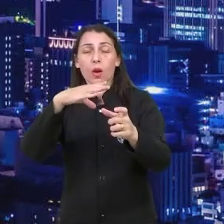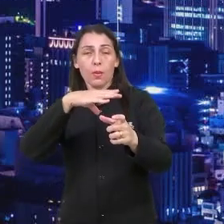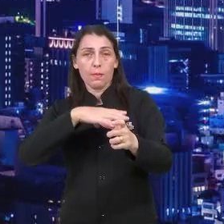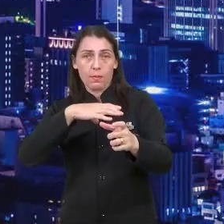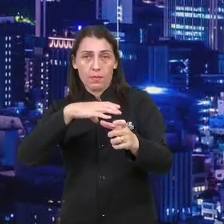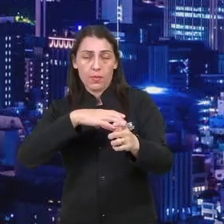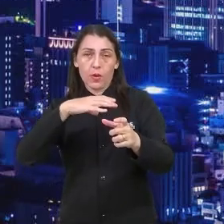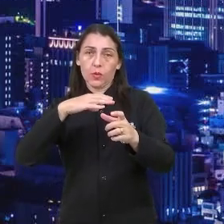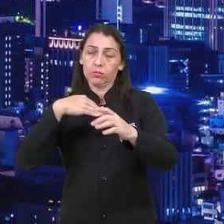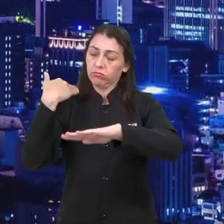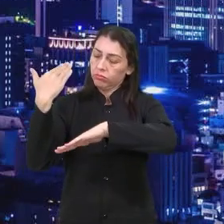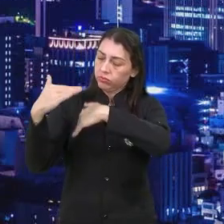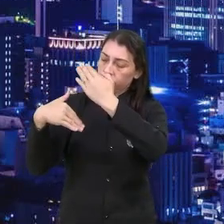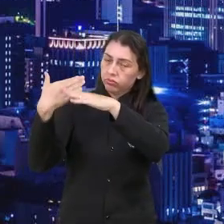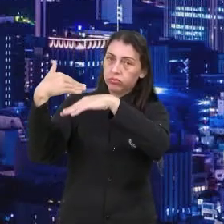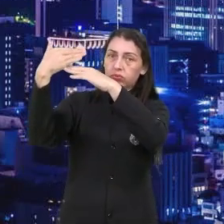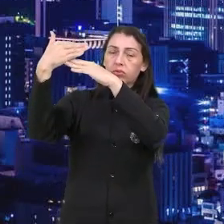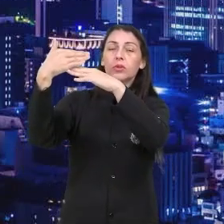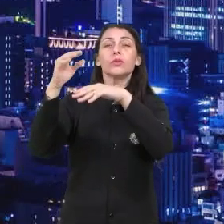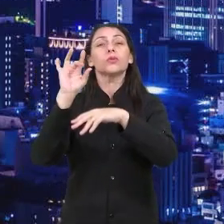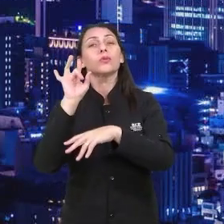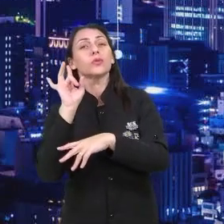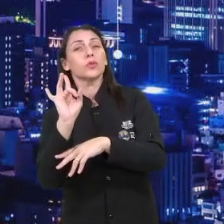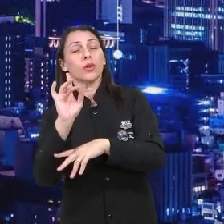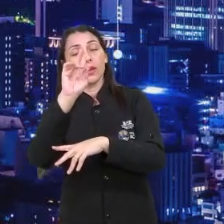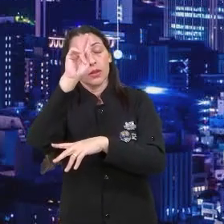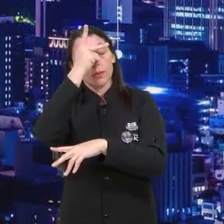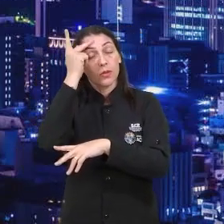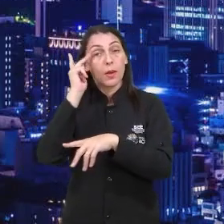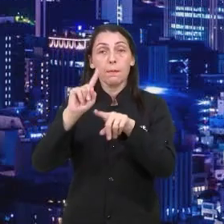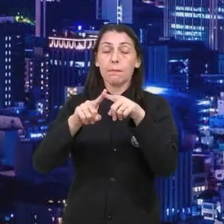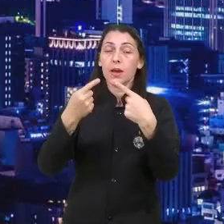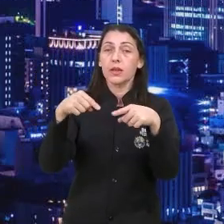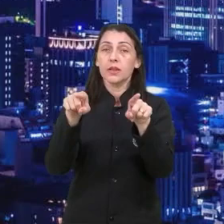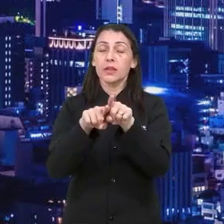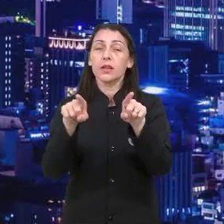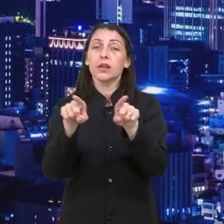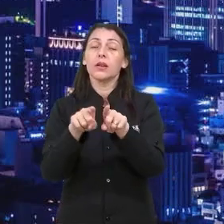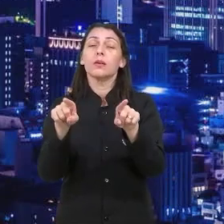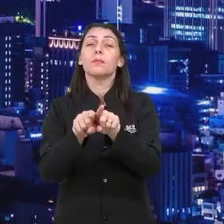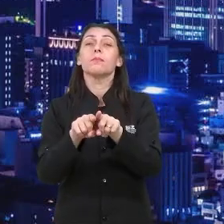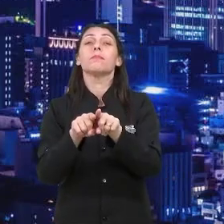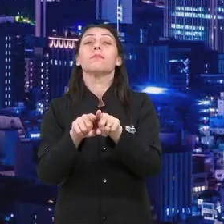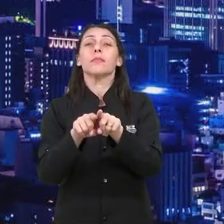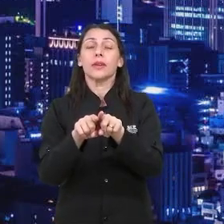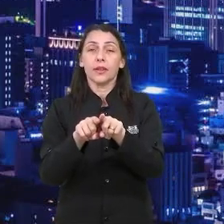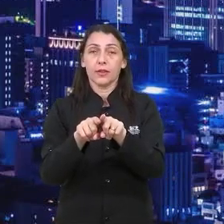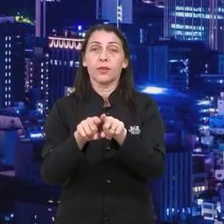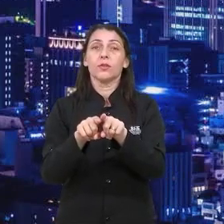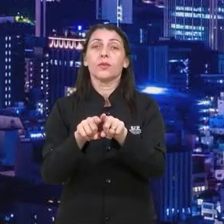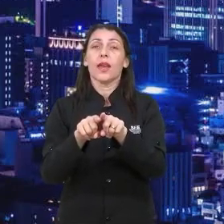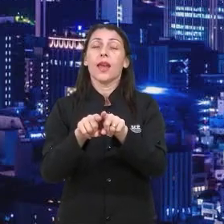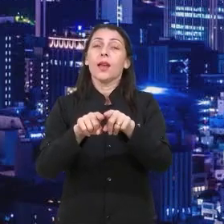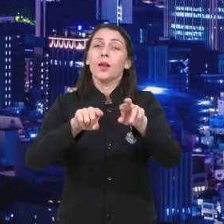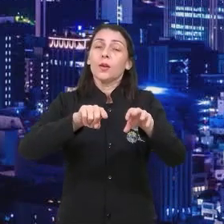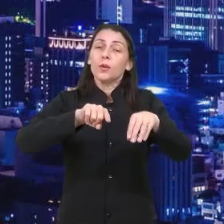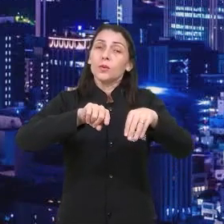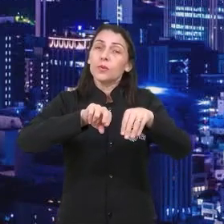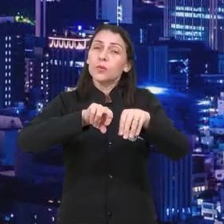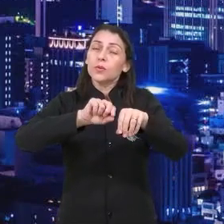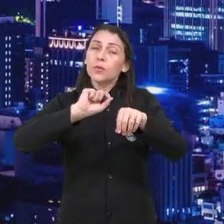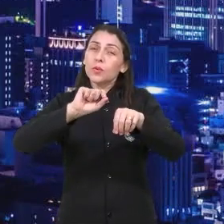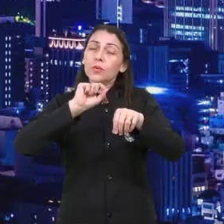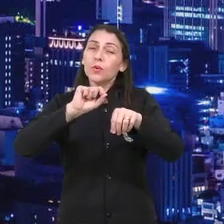promova o desenvolvimento, né, não só dos seres humanos, como também dos recursos naturais, de forma